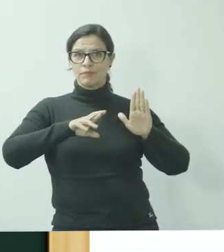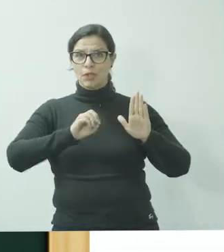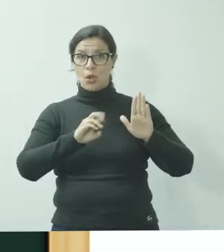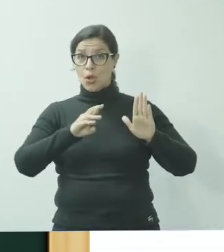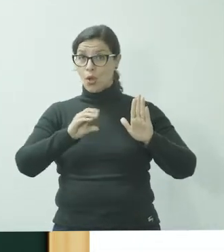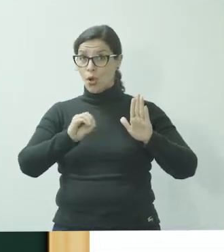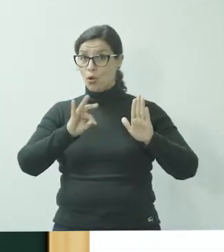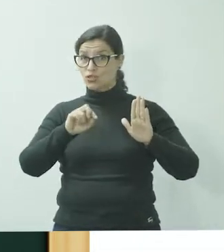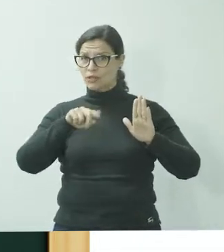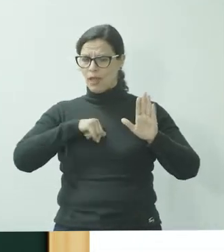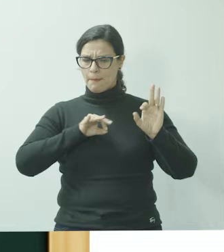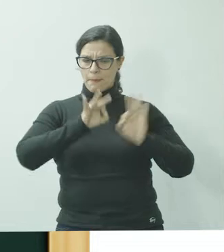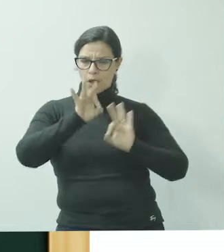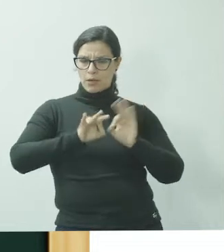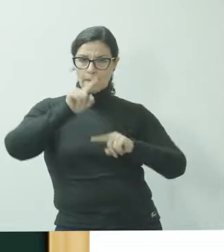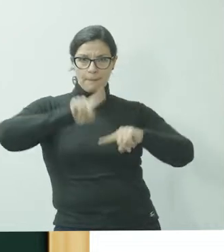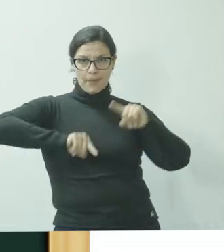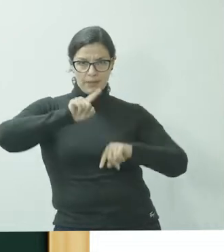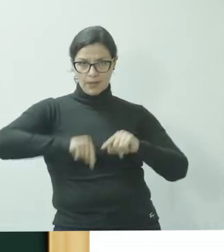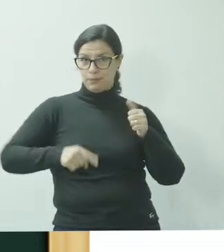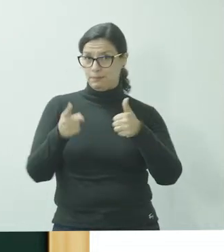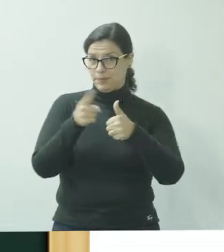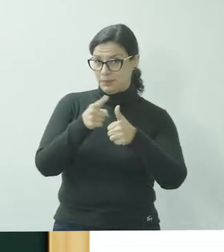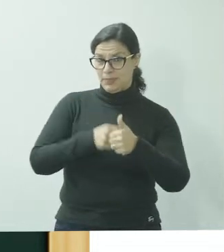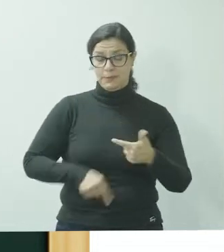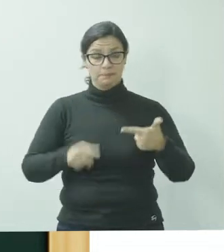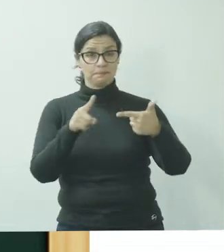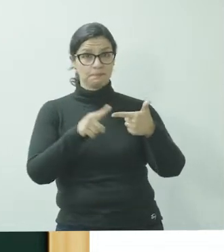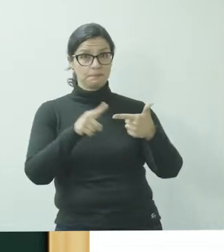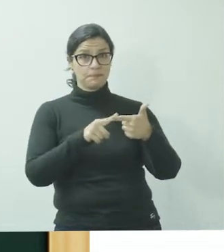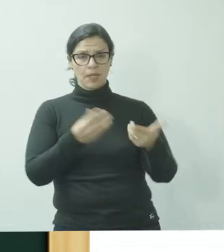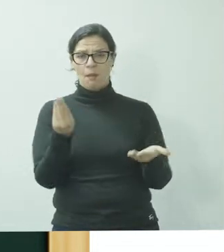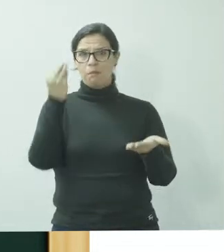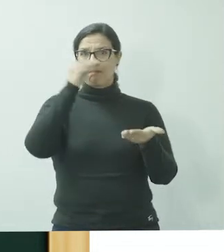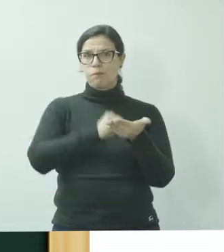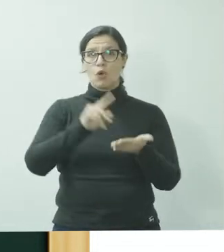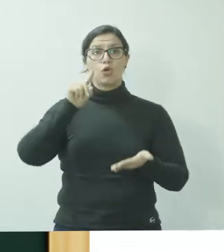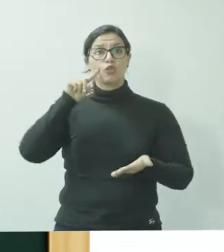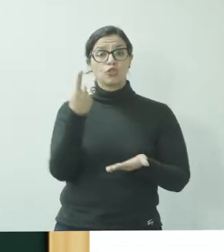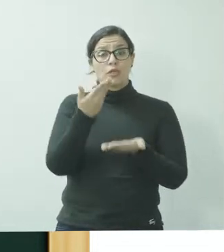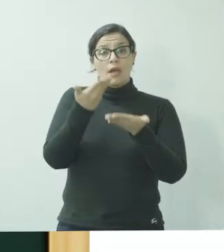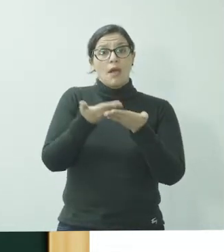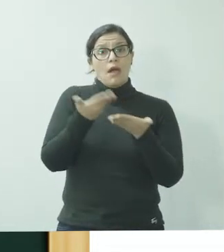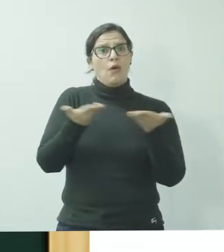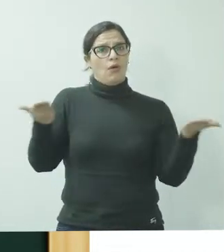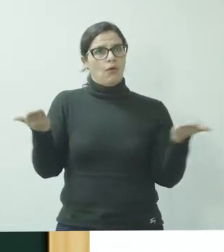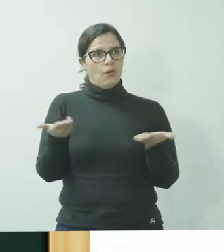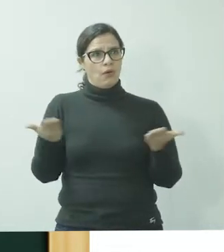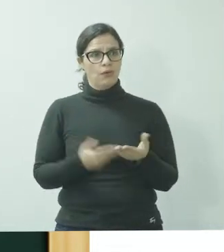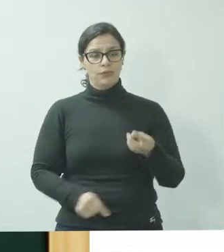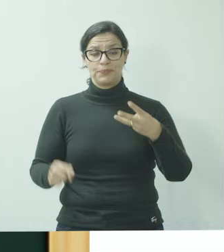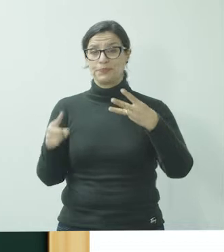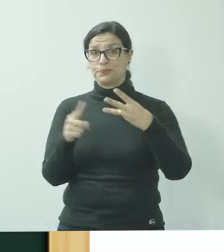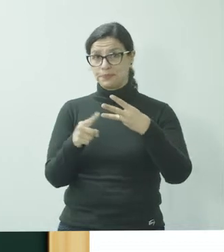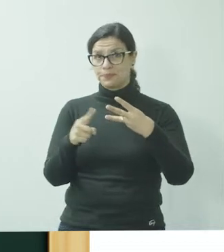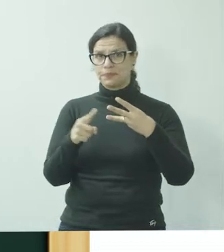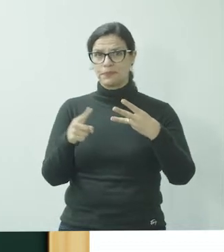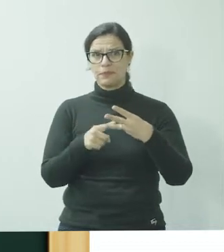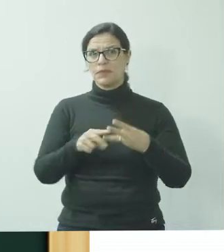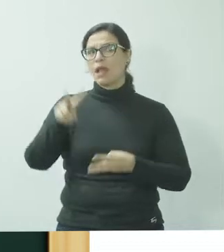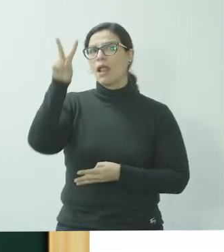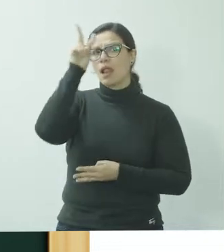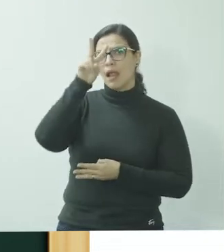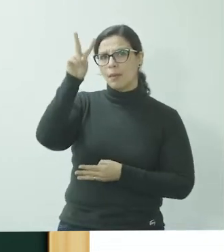data e da aula de hoje Relembrando A aula anterior